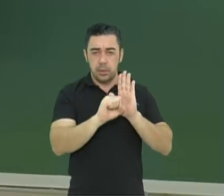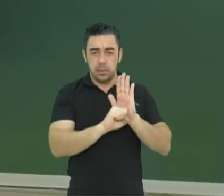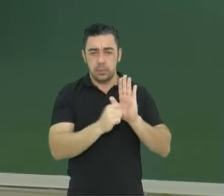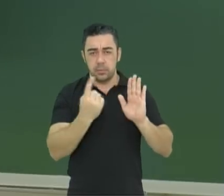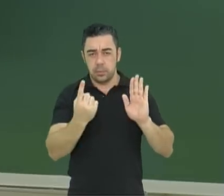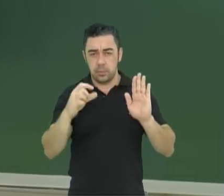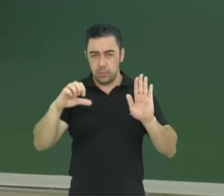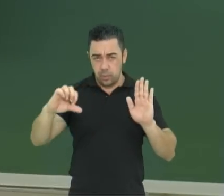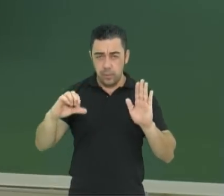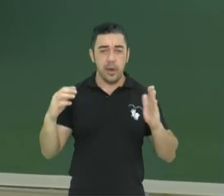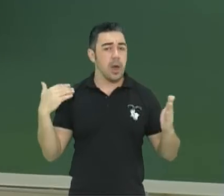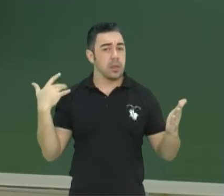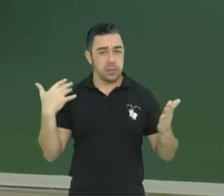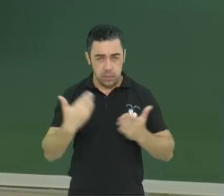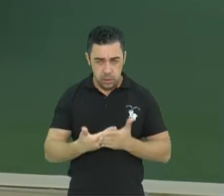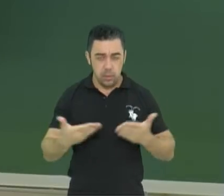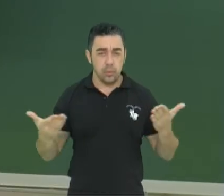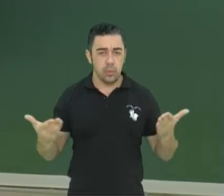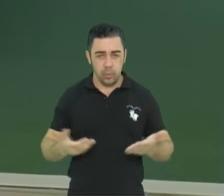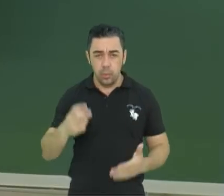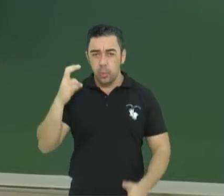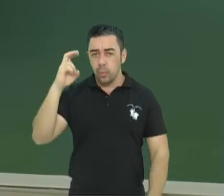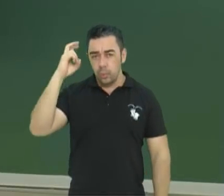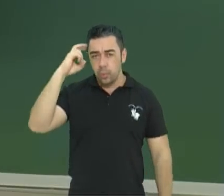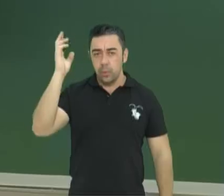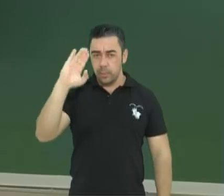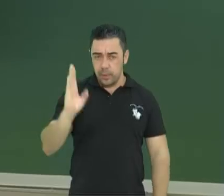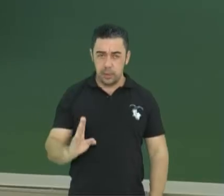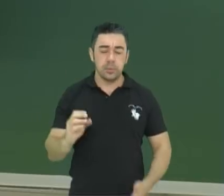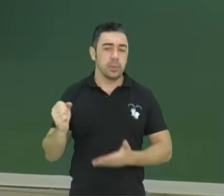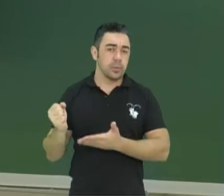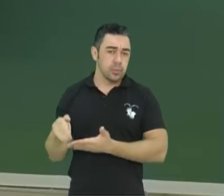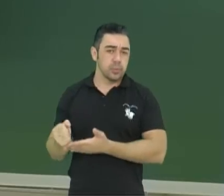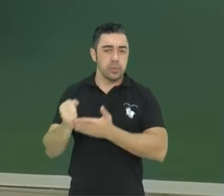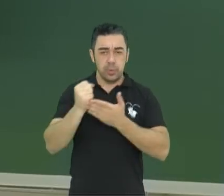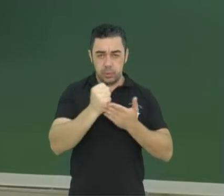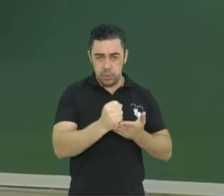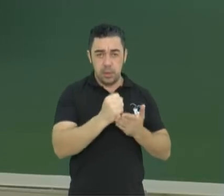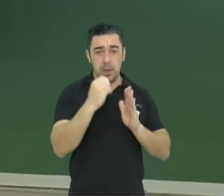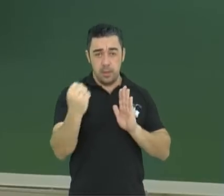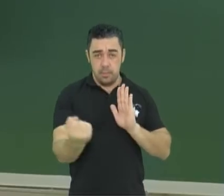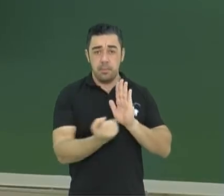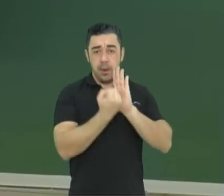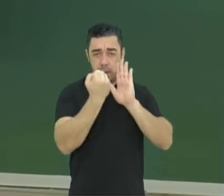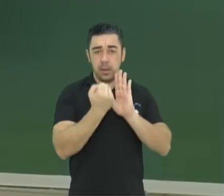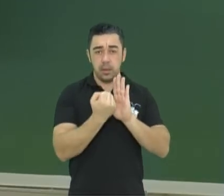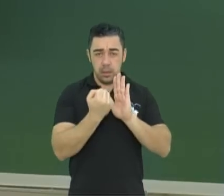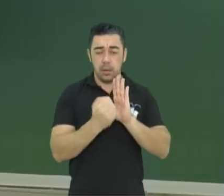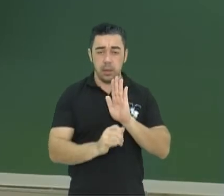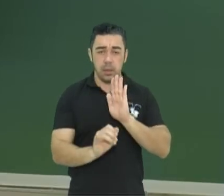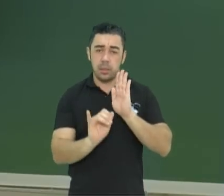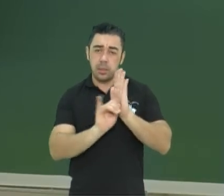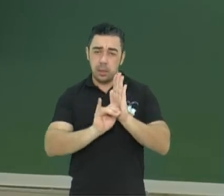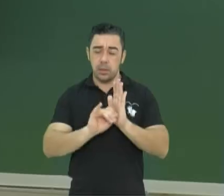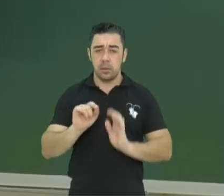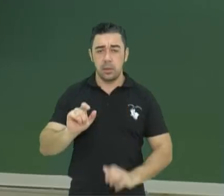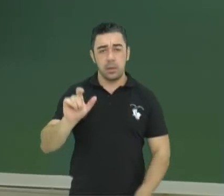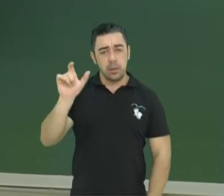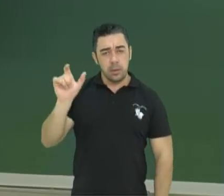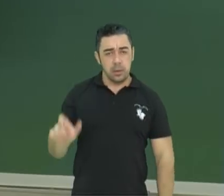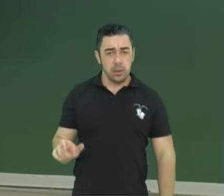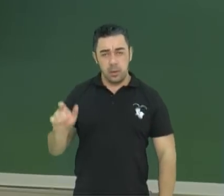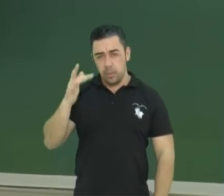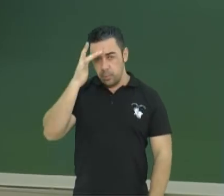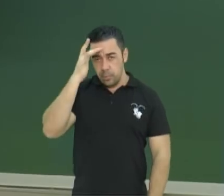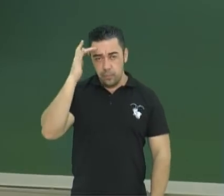é um instrumento da cultura brasileira que os africanos trouxeram e marcam essa identidade dos povos afro-brasileiros aqui